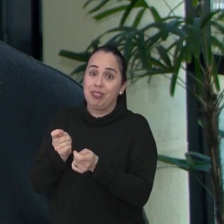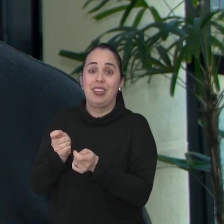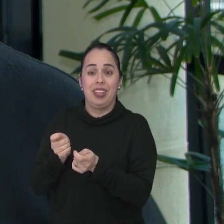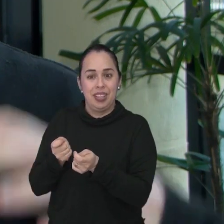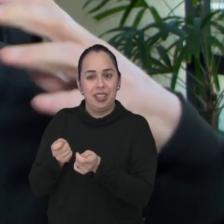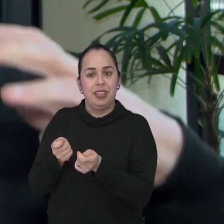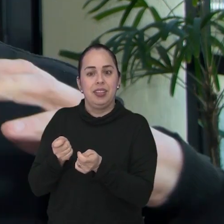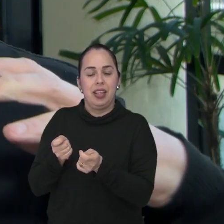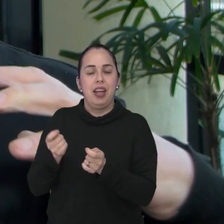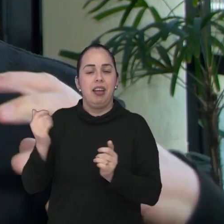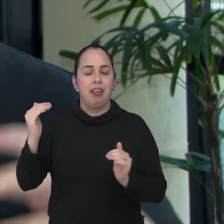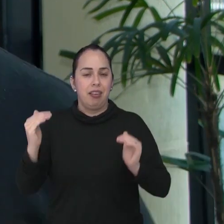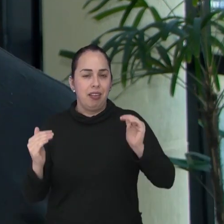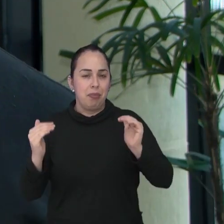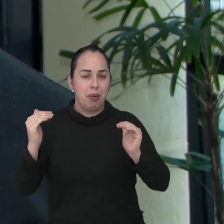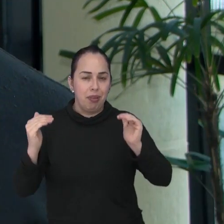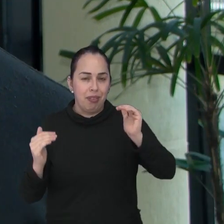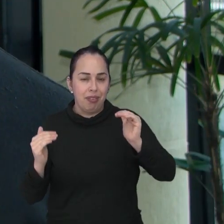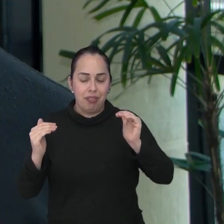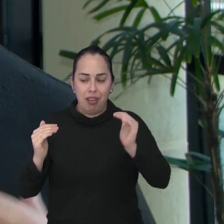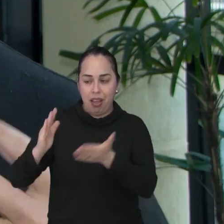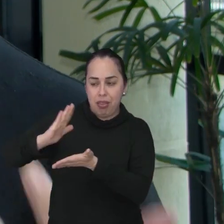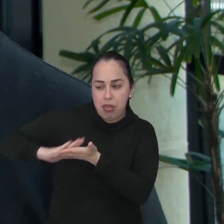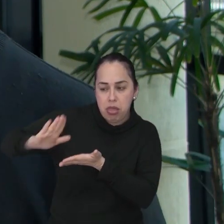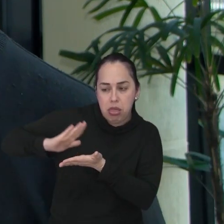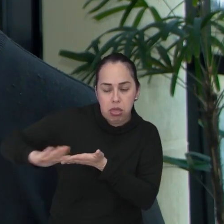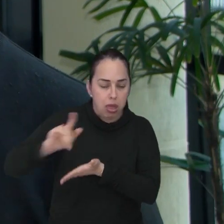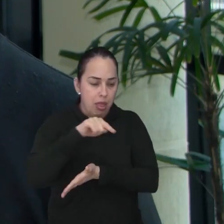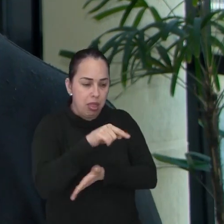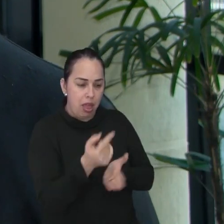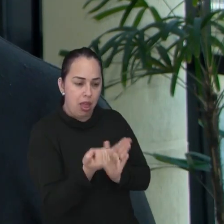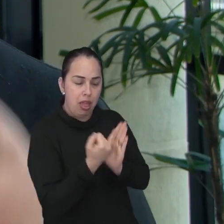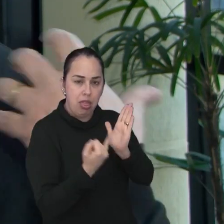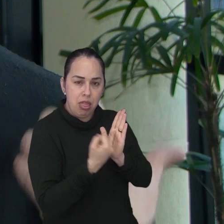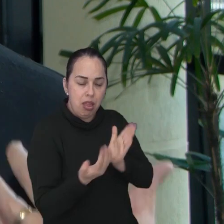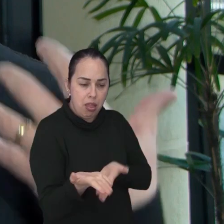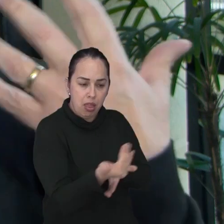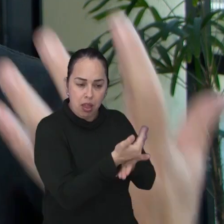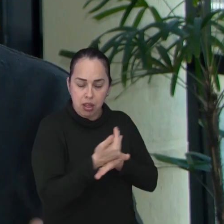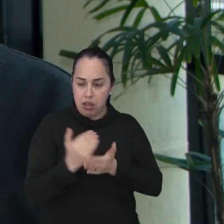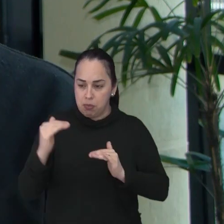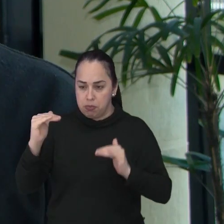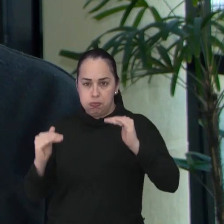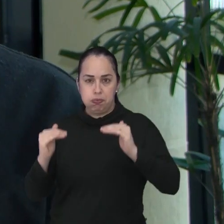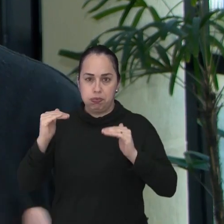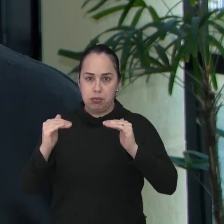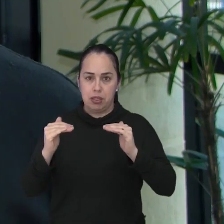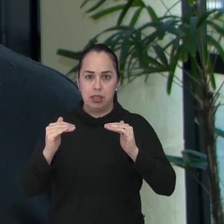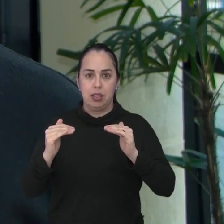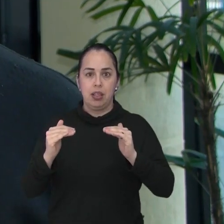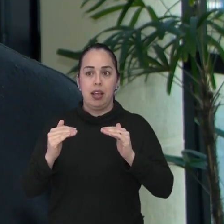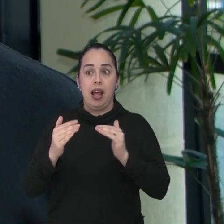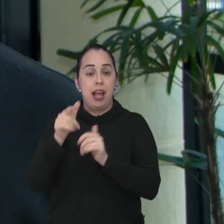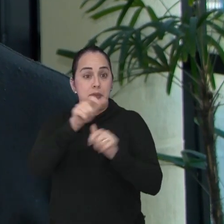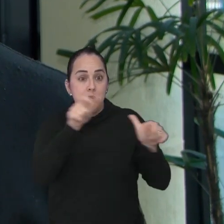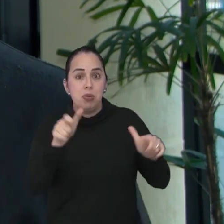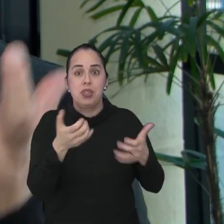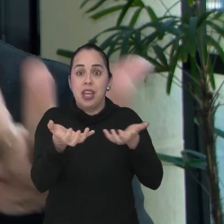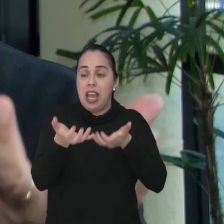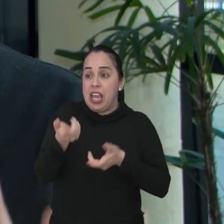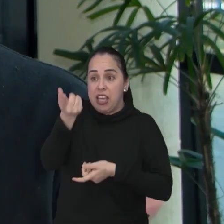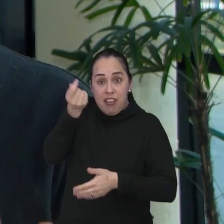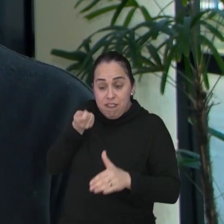sabe? Equilibrou a arrecadação com despesa, passou segurança para quem estava querendo investir no